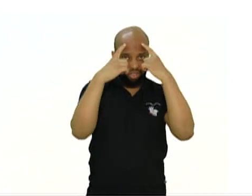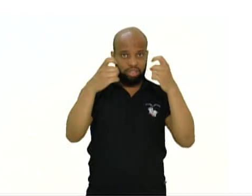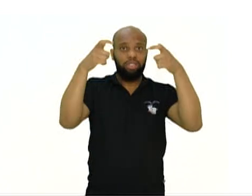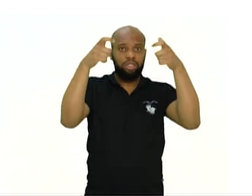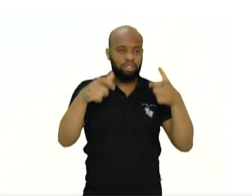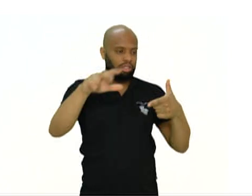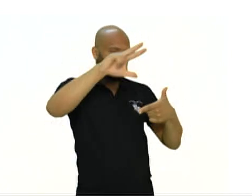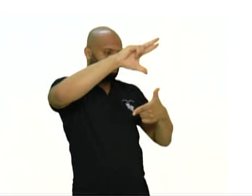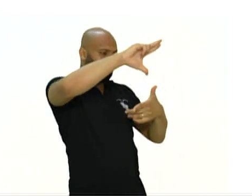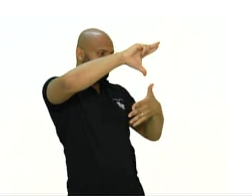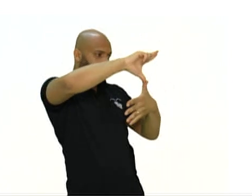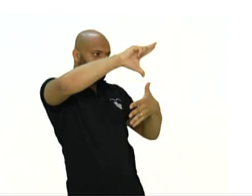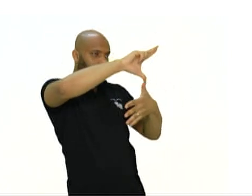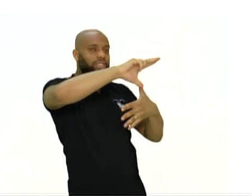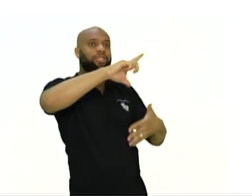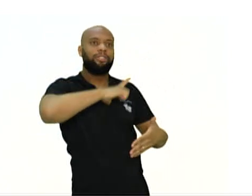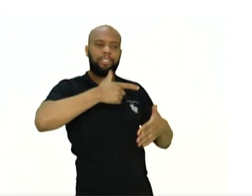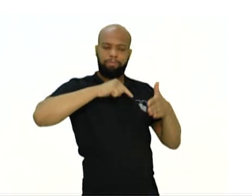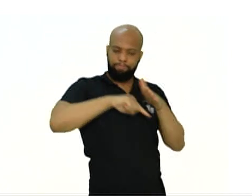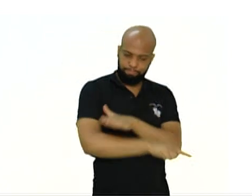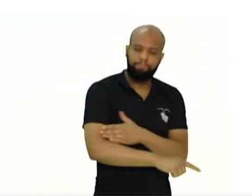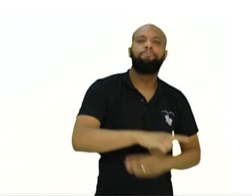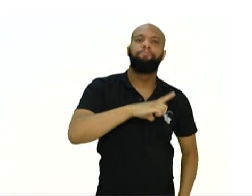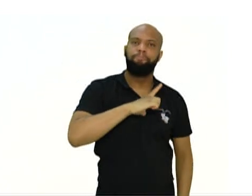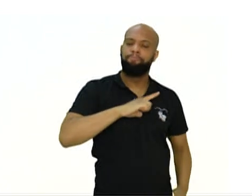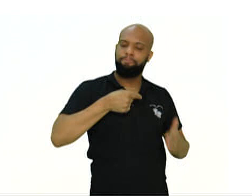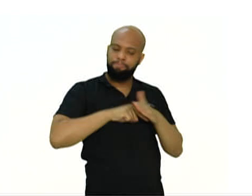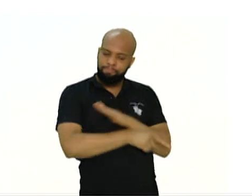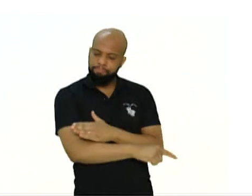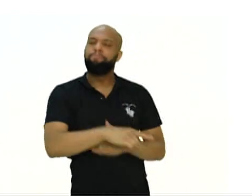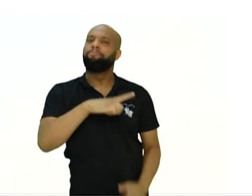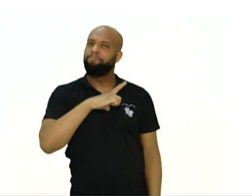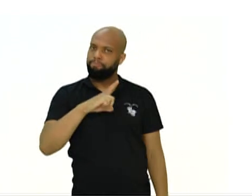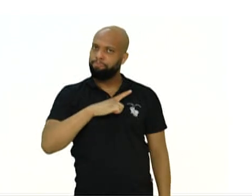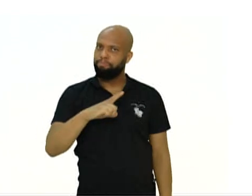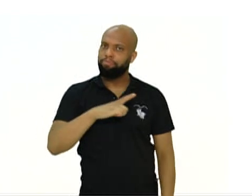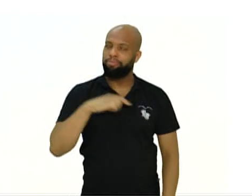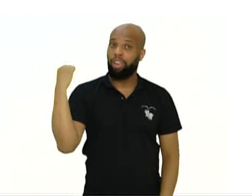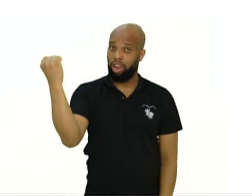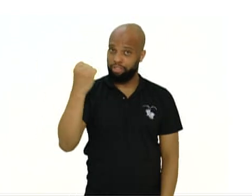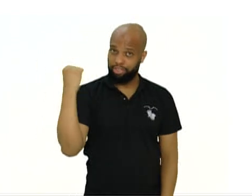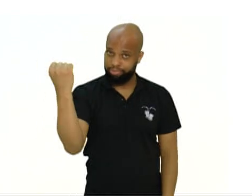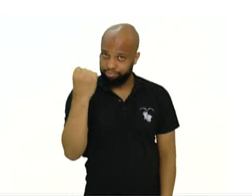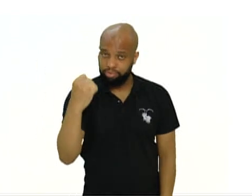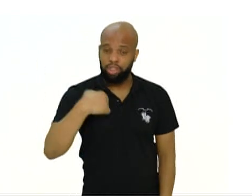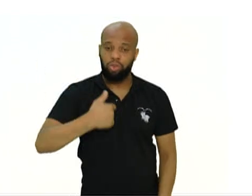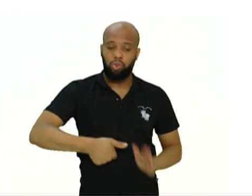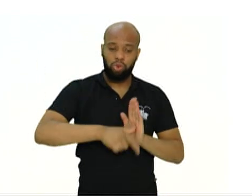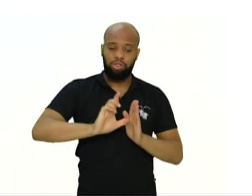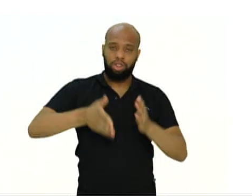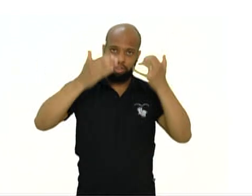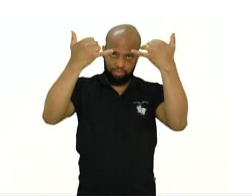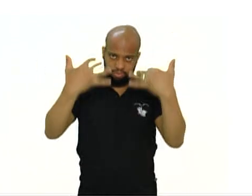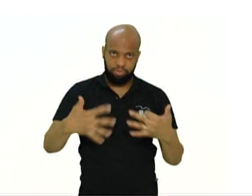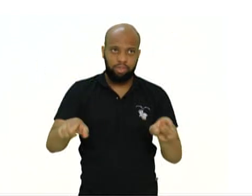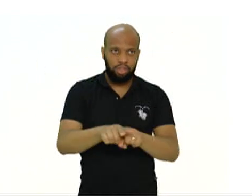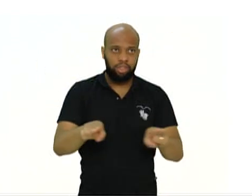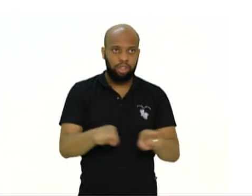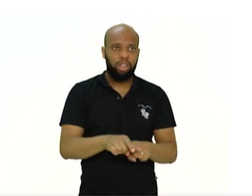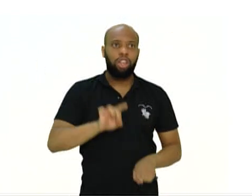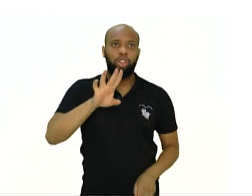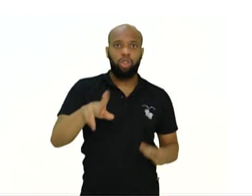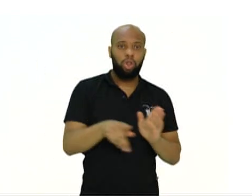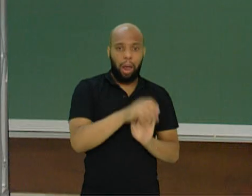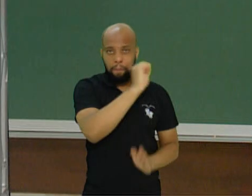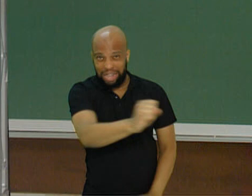América Latina é bastante crônica, né, ela é bastante expressiva. E como eu já havia falado, né, não se trata